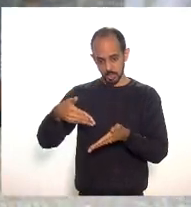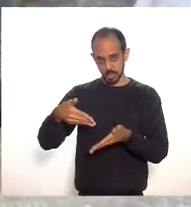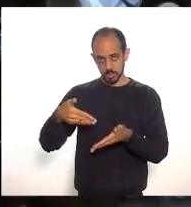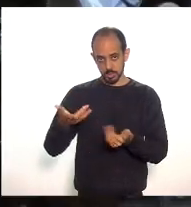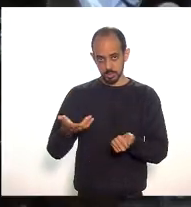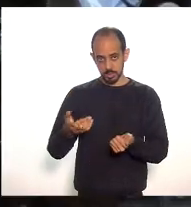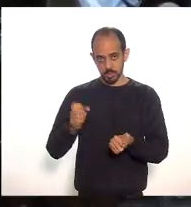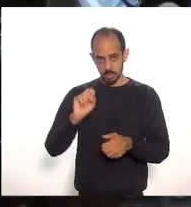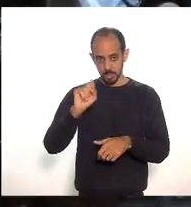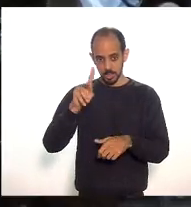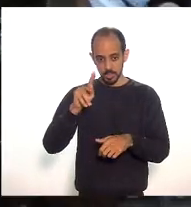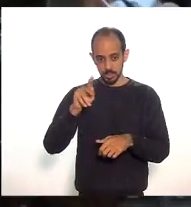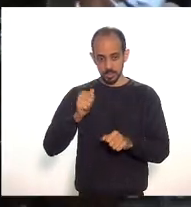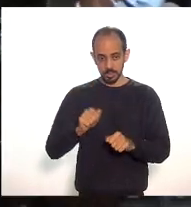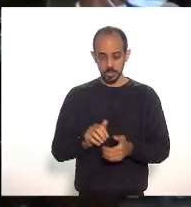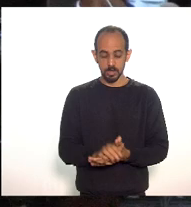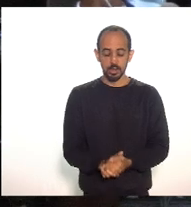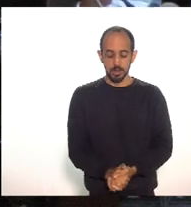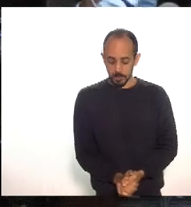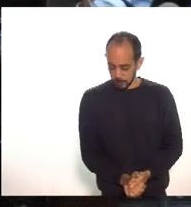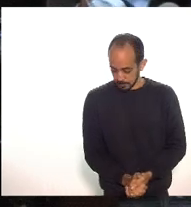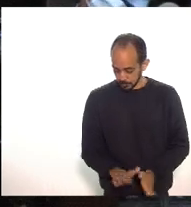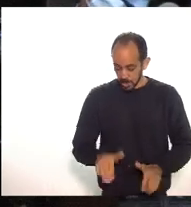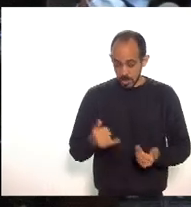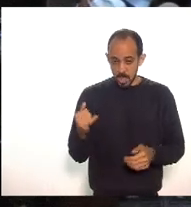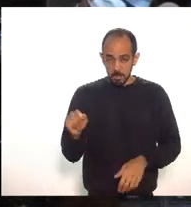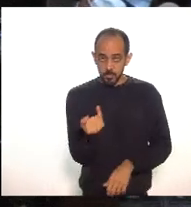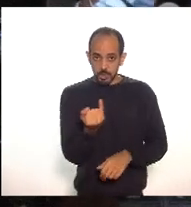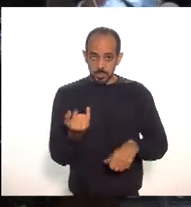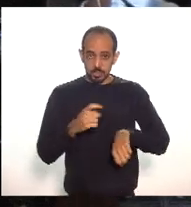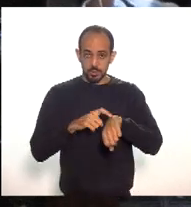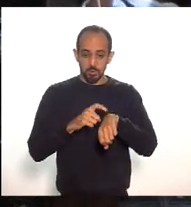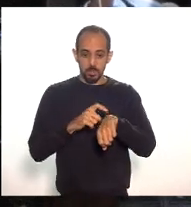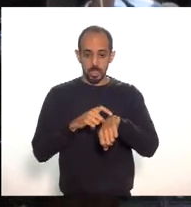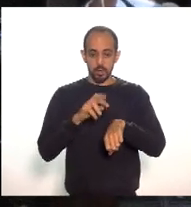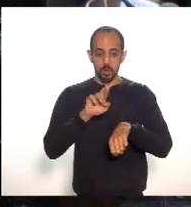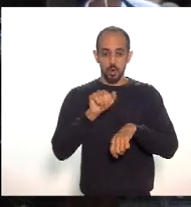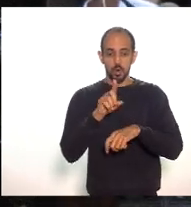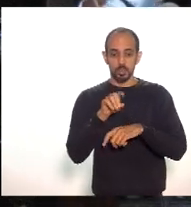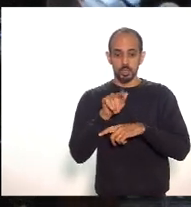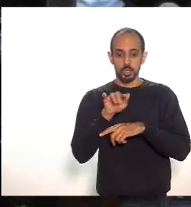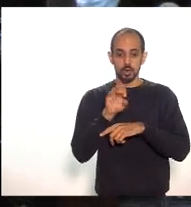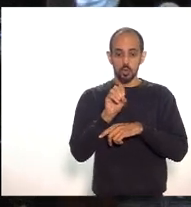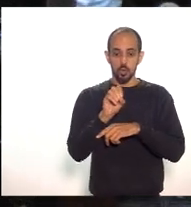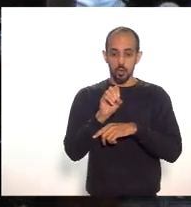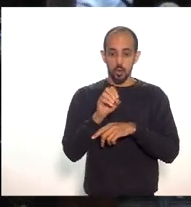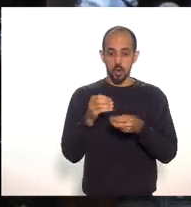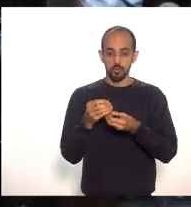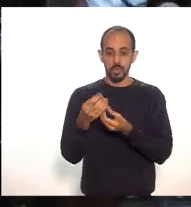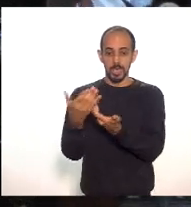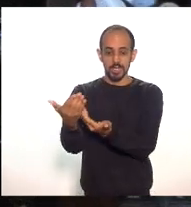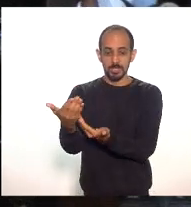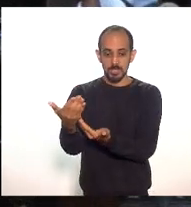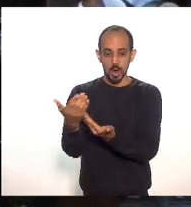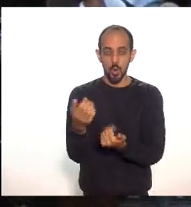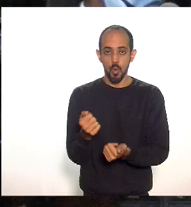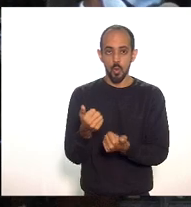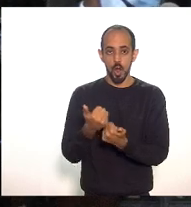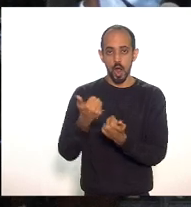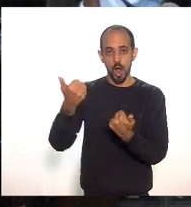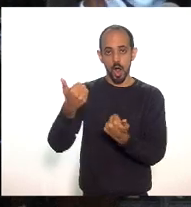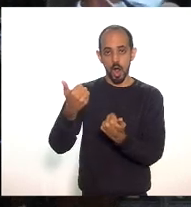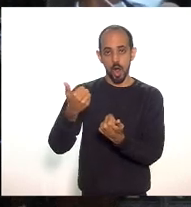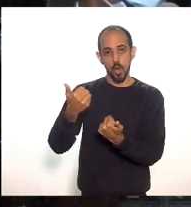e aproveitando esse momento é o deputado Rodrigo Amorim ofereceu com autoria o projeto dele bom